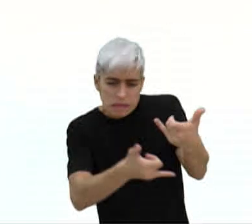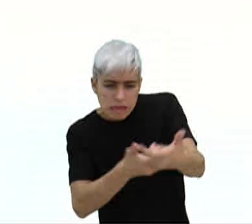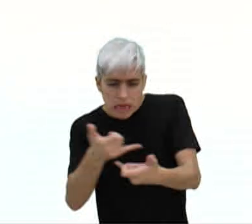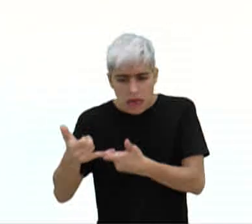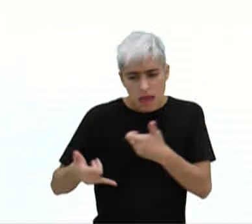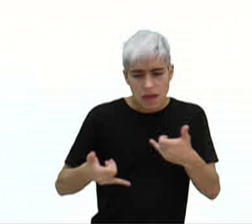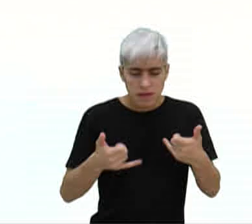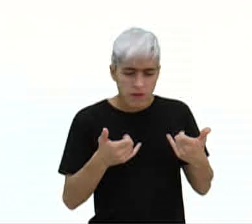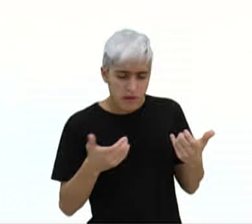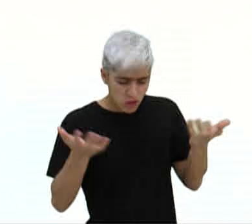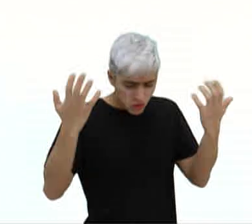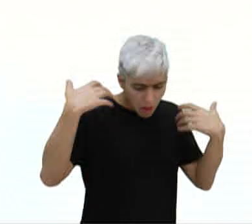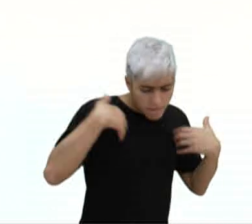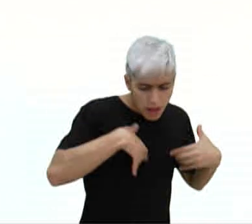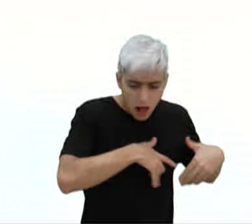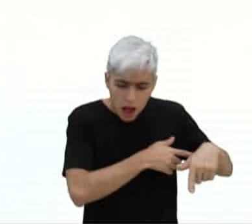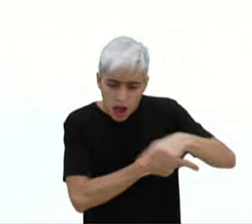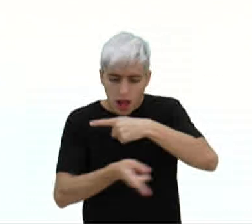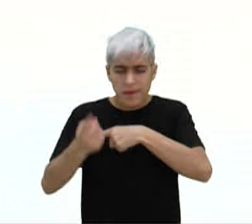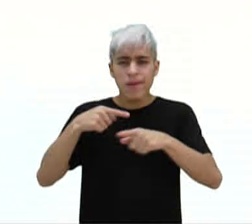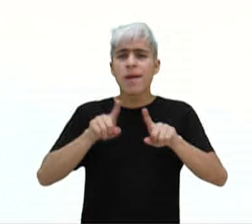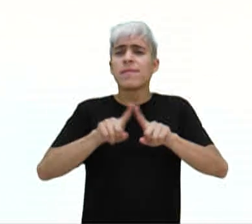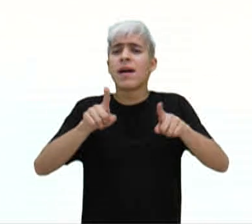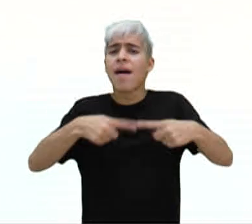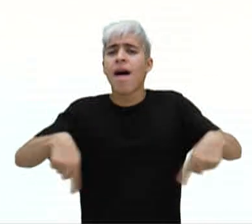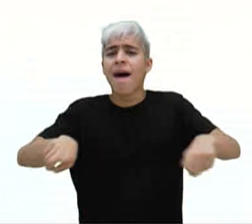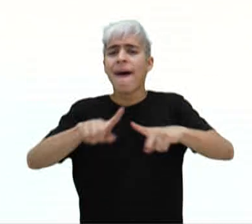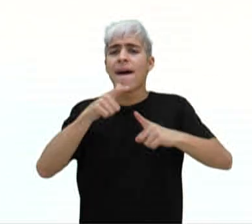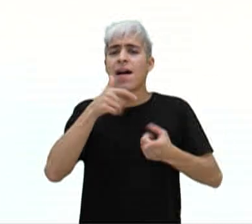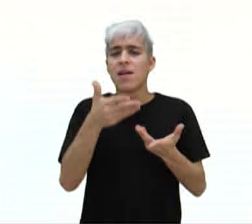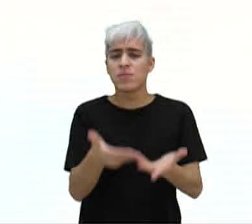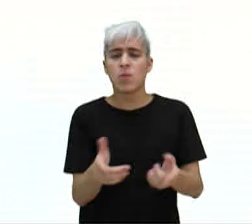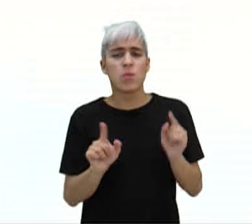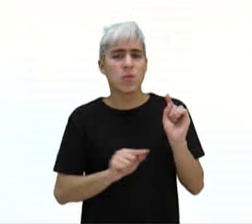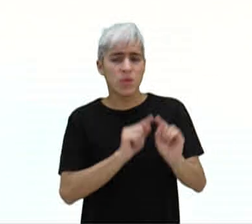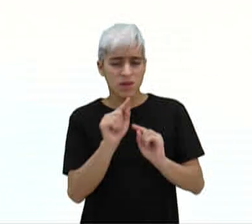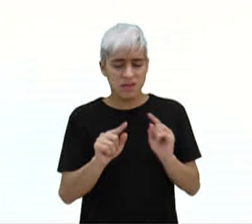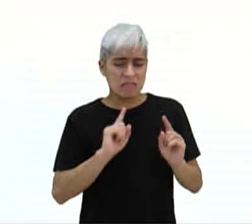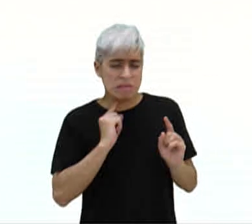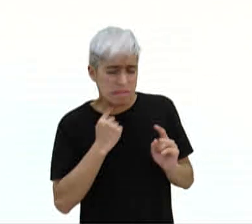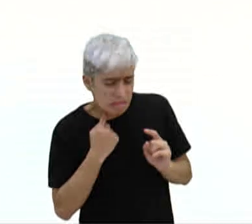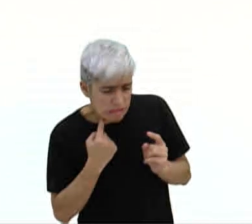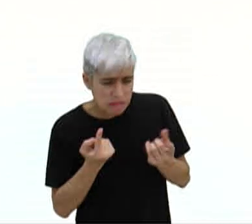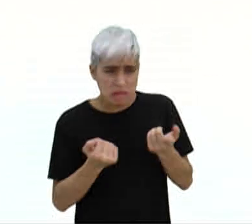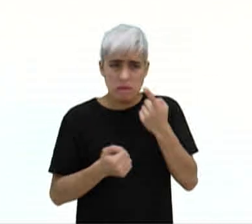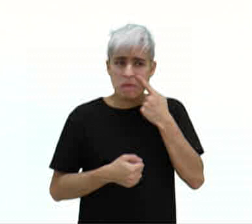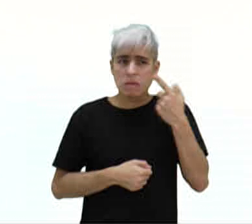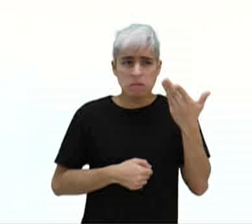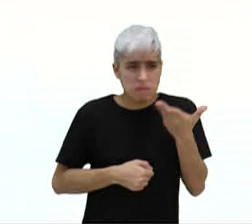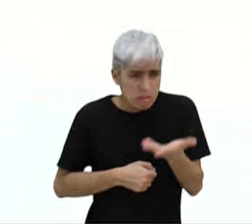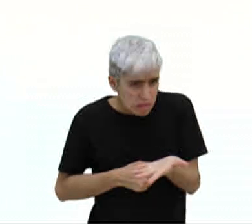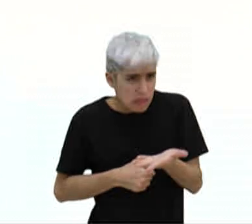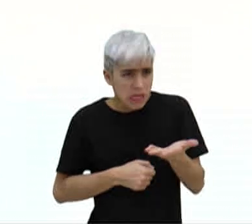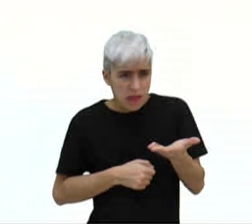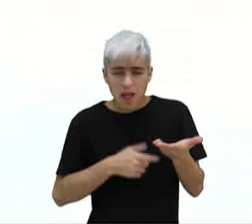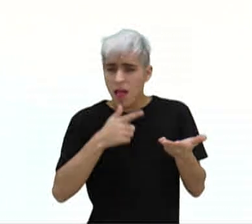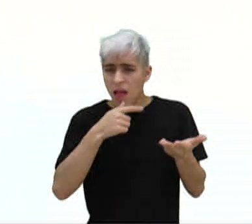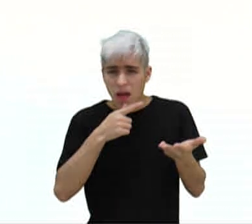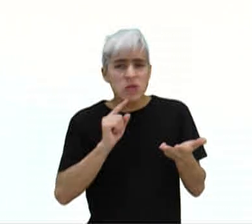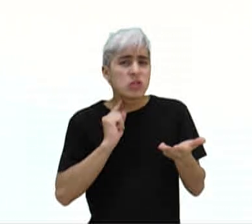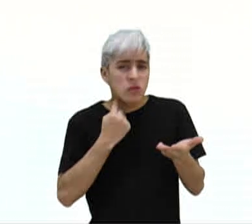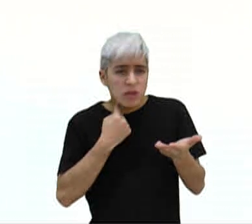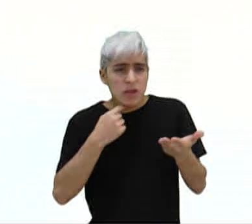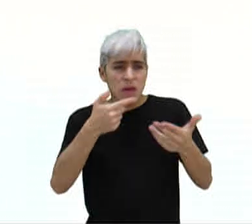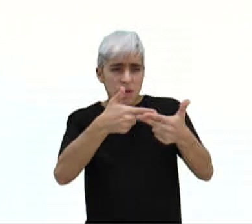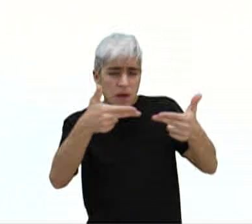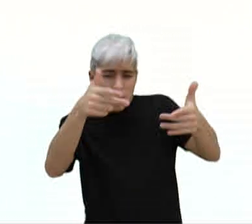com uma água, e essa água ela é uma água que está ali, né, suja. Veja, nós conseguimos observar ali alguns